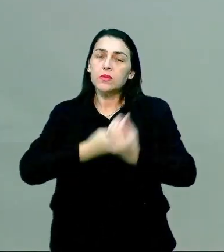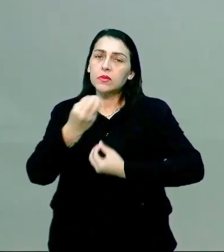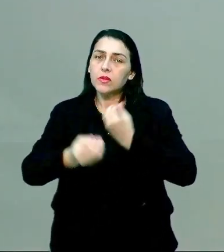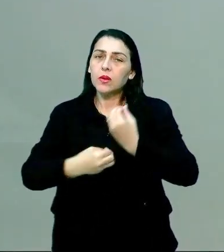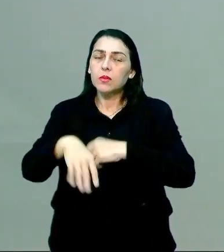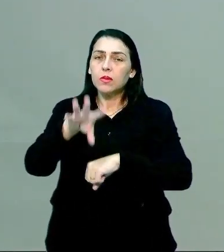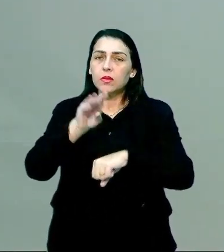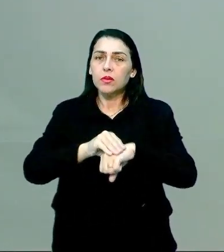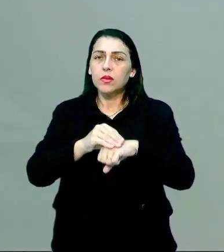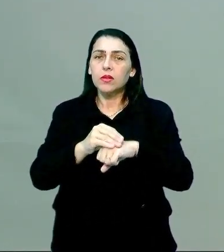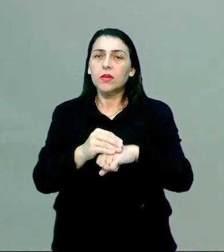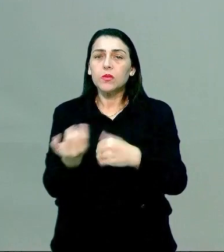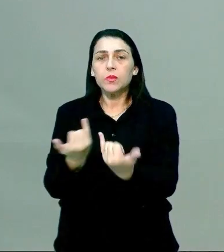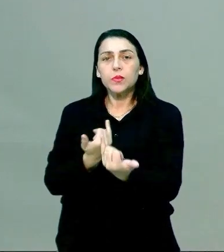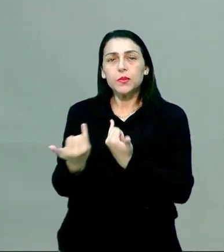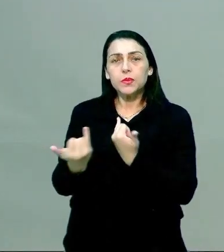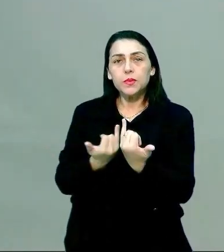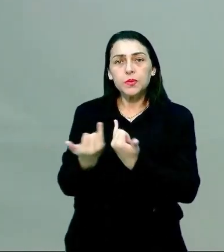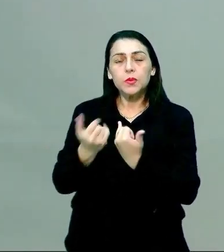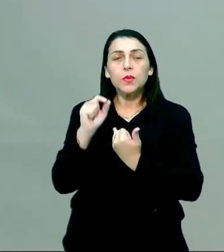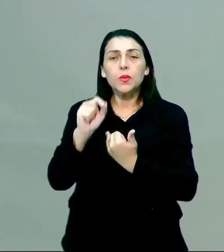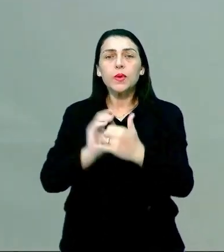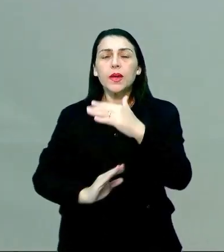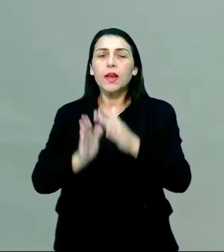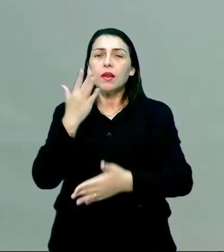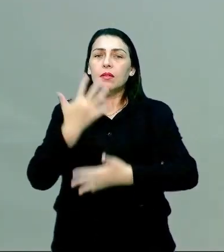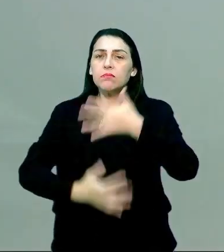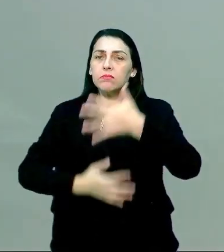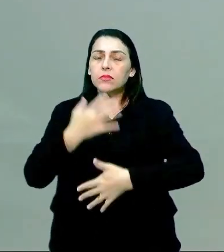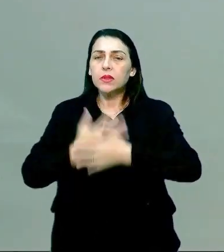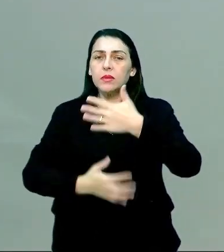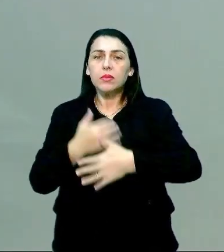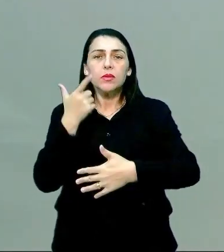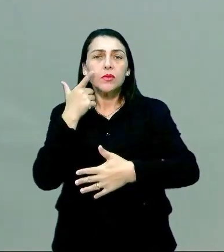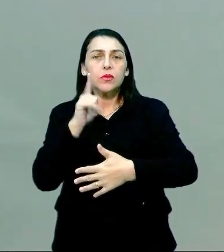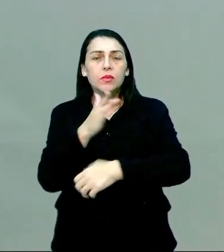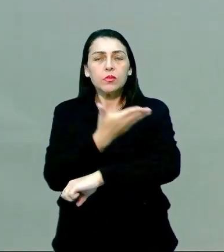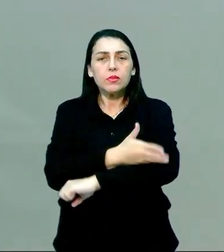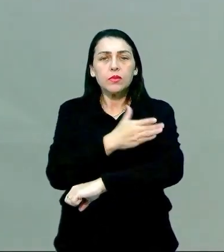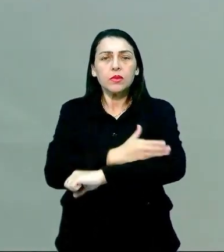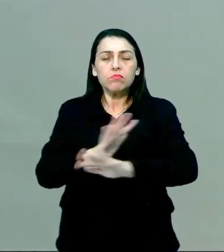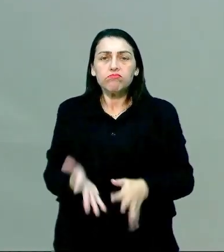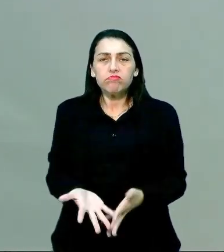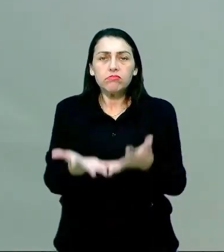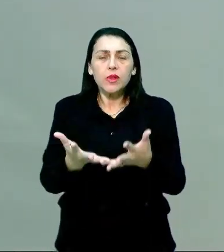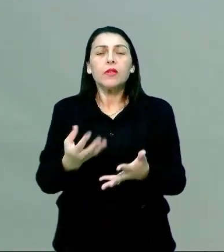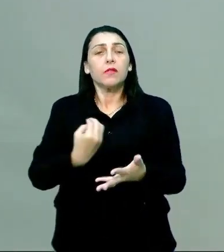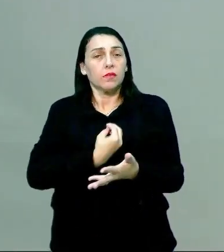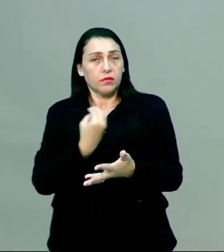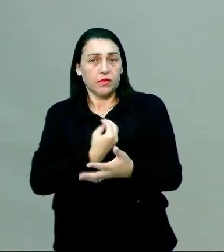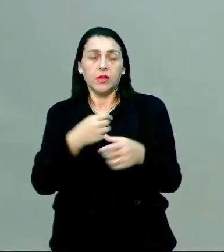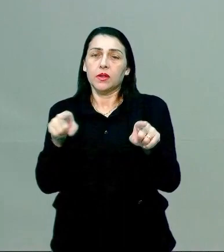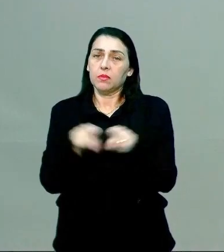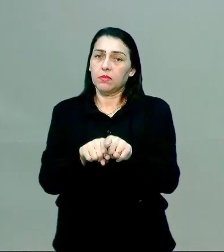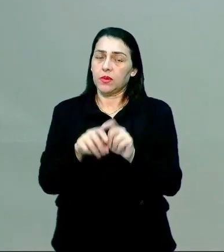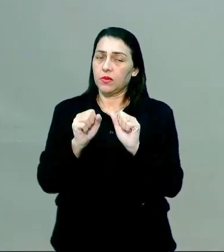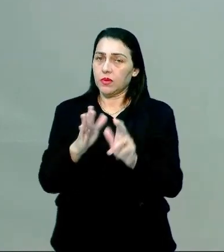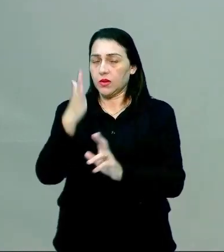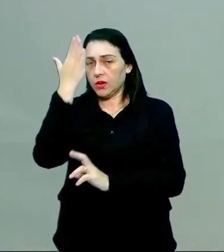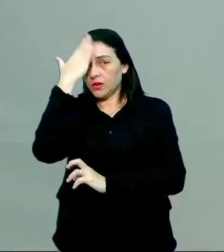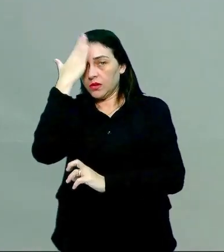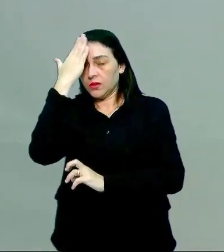determinado conhecimento chega a nós e o que impede de a gente acessá-lo e estimular a gente vivenciar. Tranquilo?